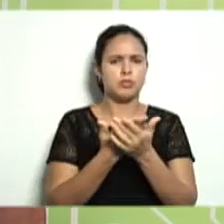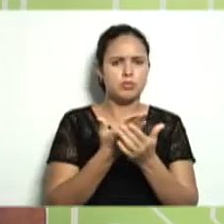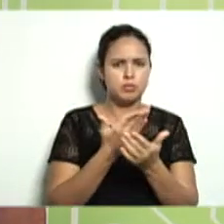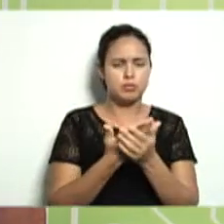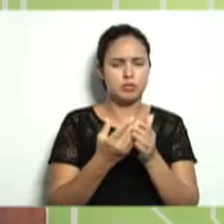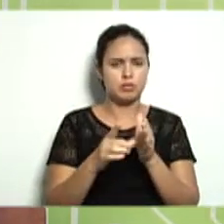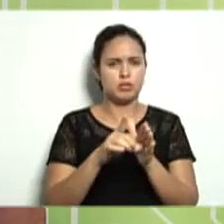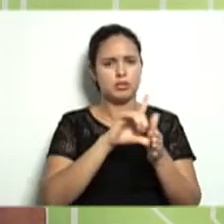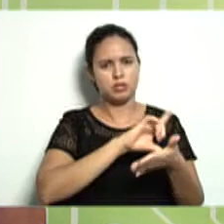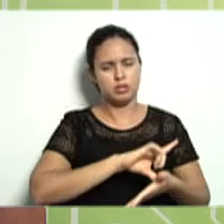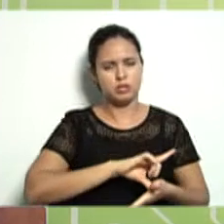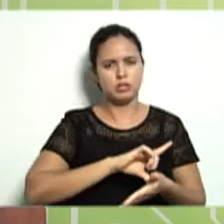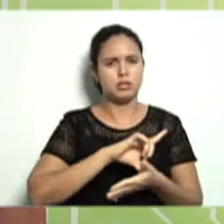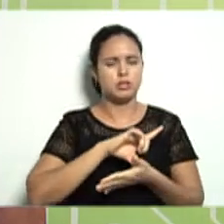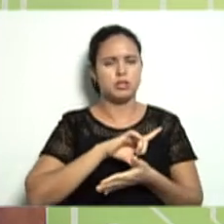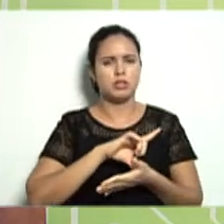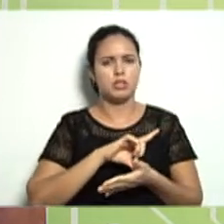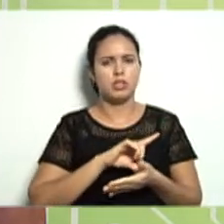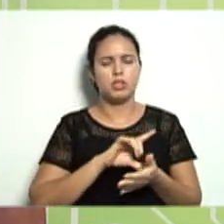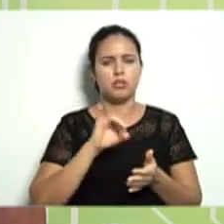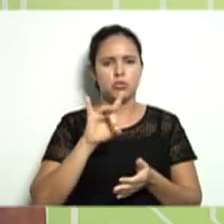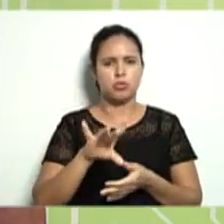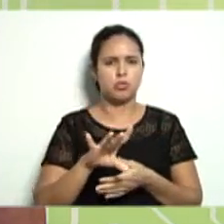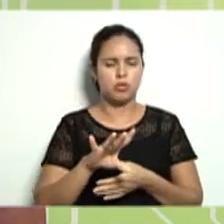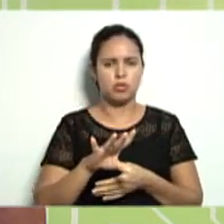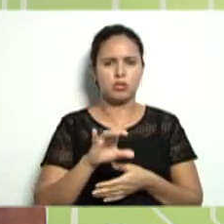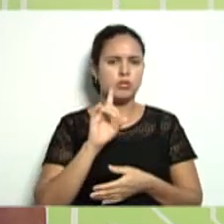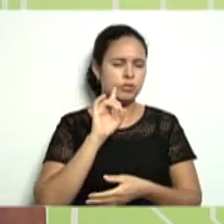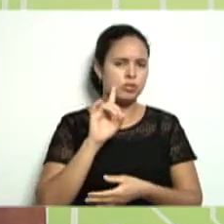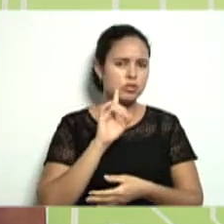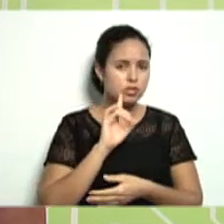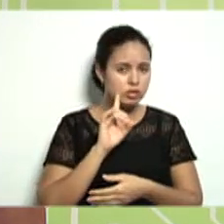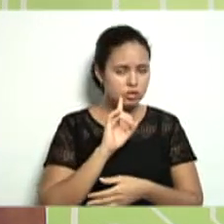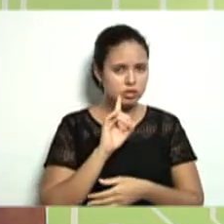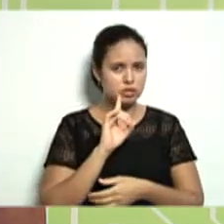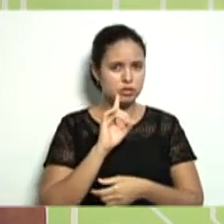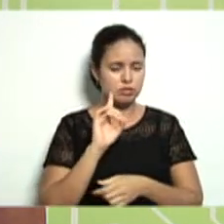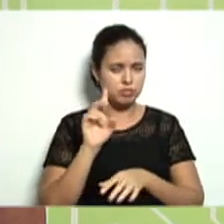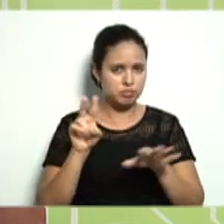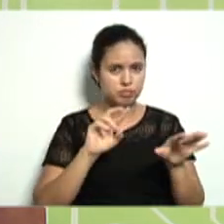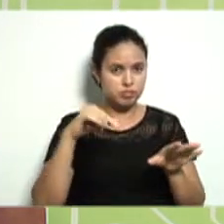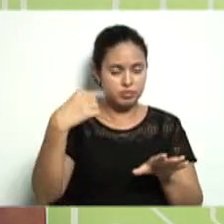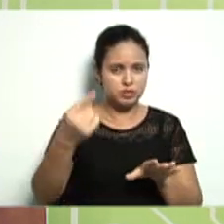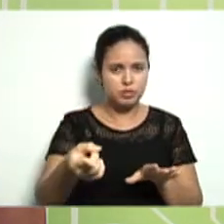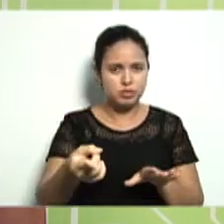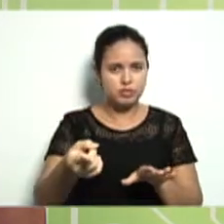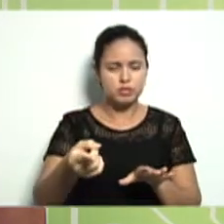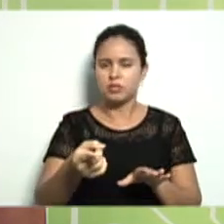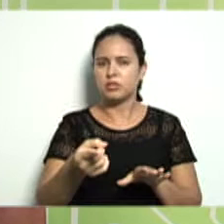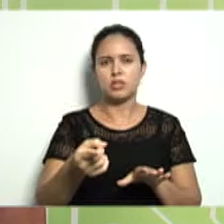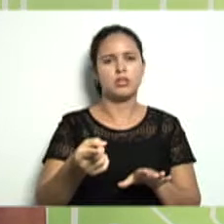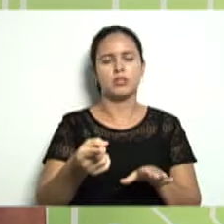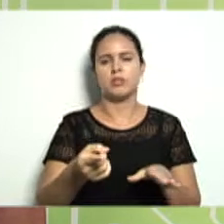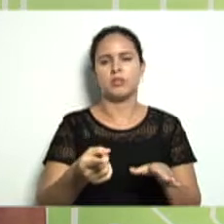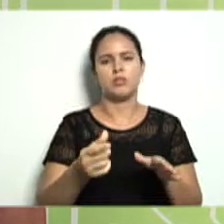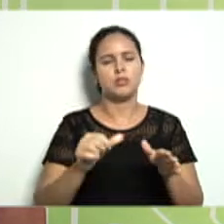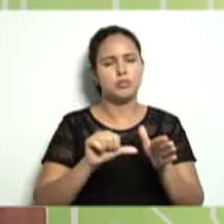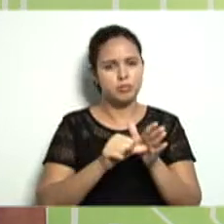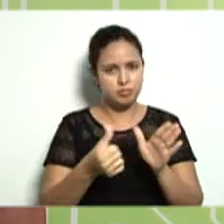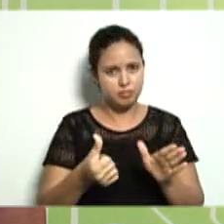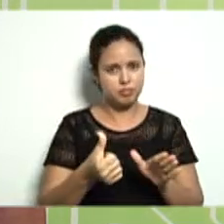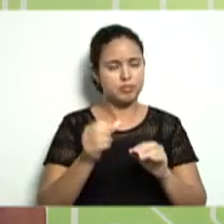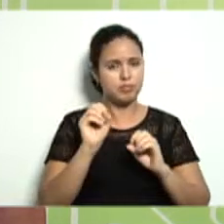estudem antecipadamente, não venham só para a revisão, que vai ser suficiente. Por quê? Porque vocês já começaram a estudar desde a nossa primeira